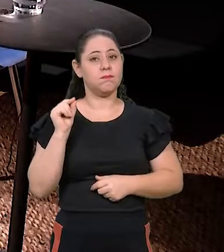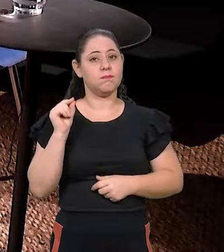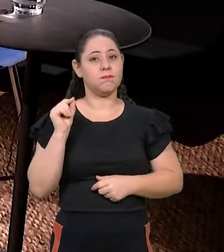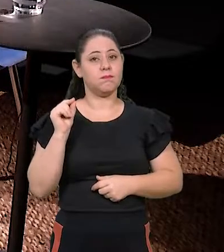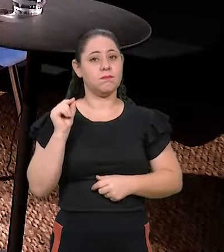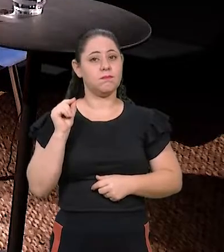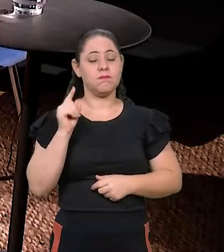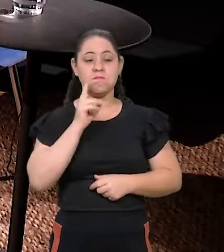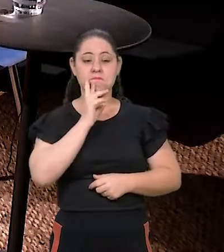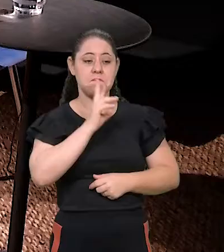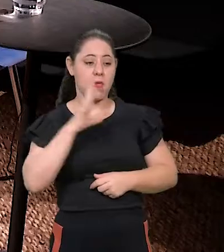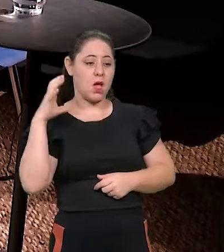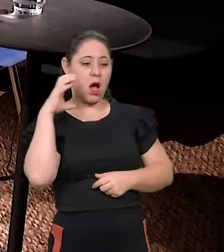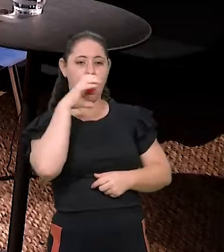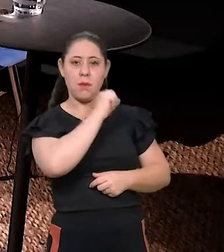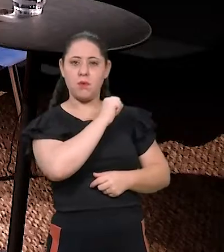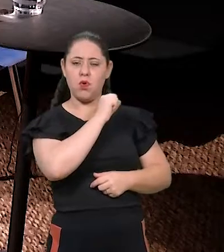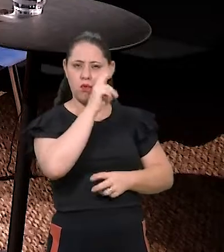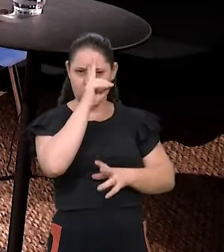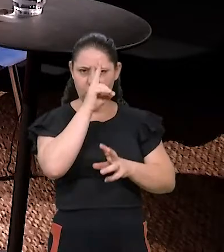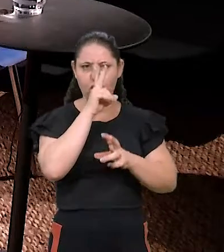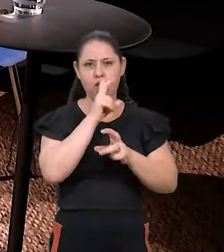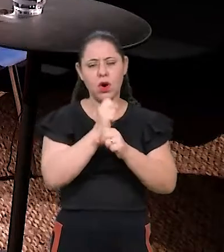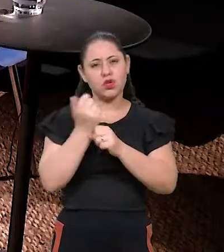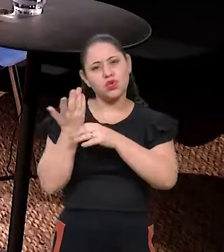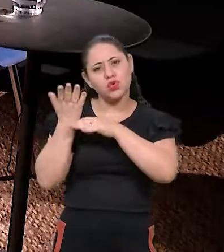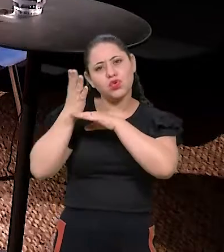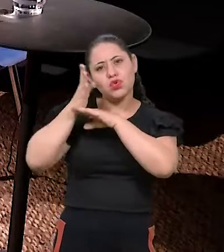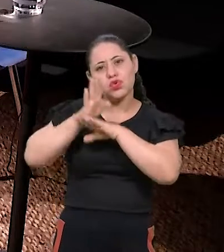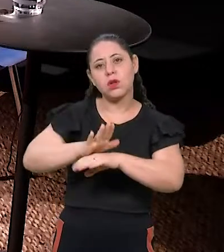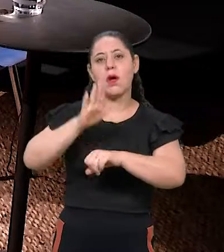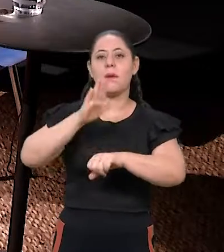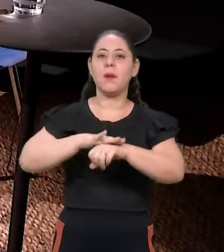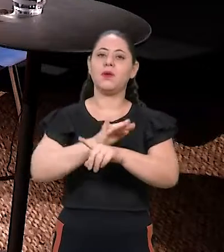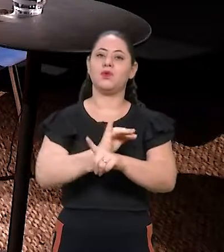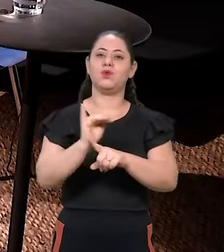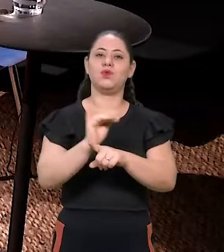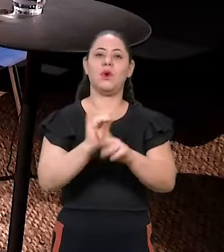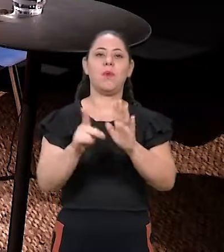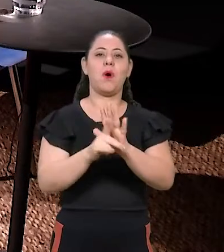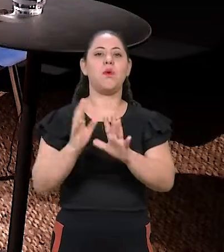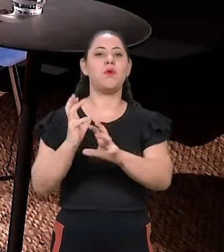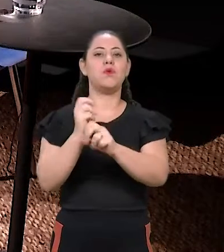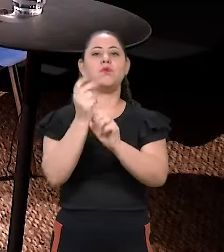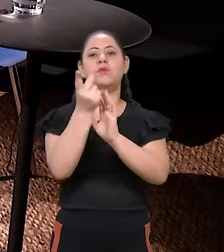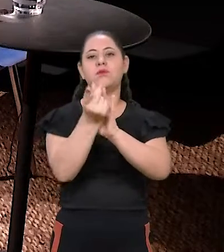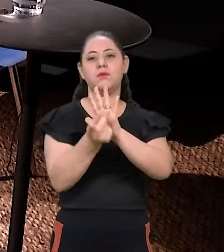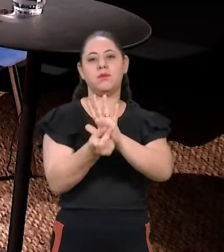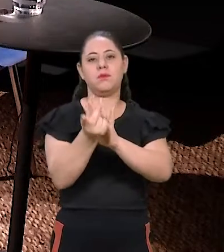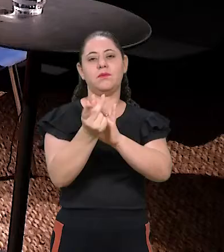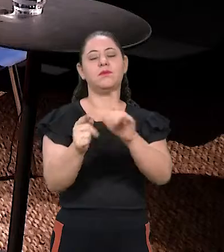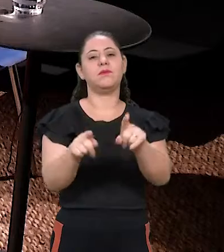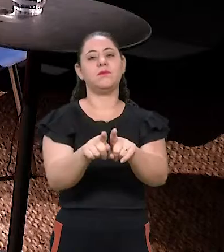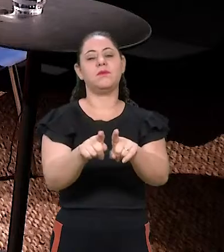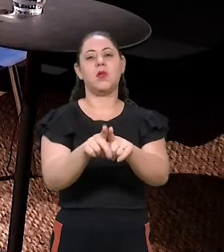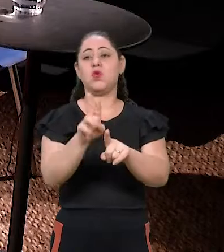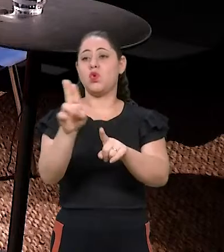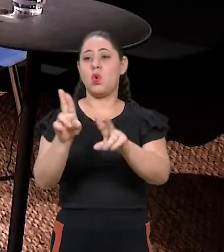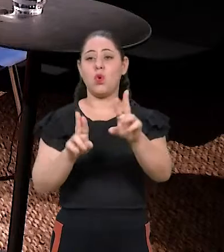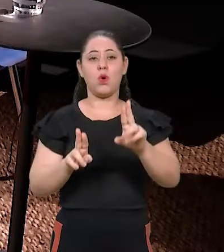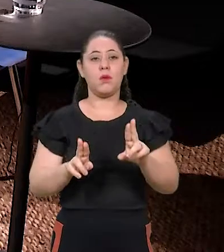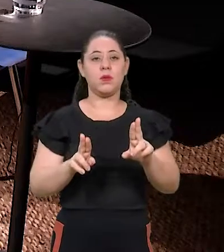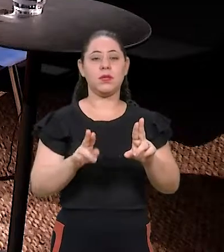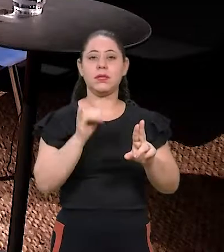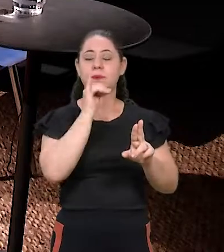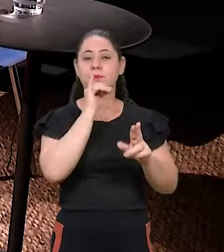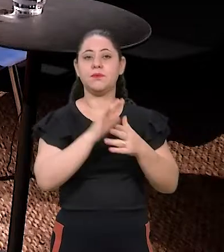temos uma resposta muito forte em cima disso e também o que mais executa a questão financeira. A